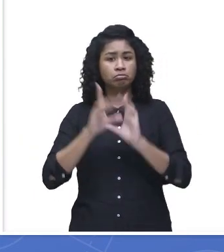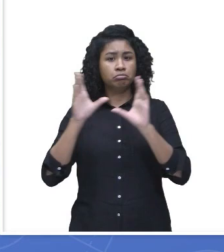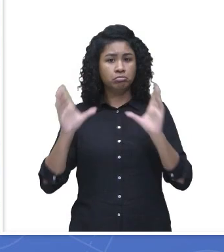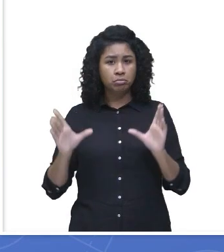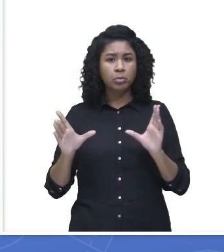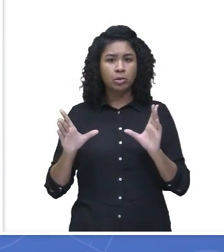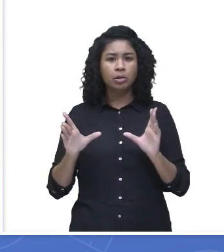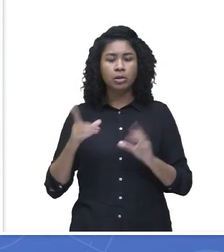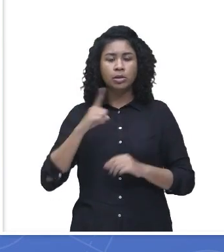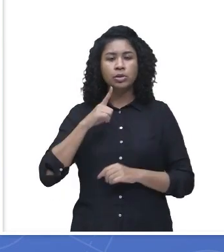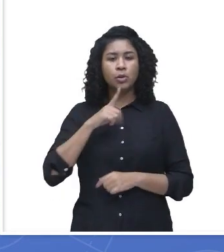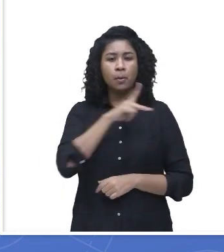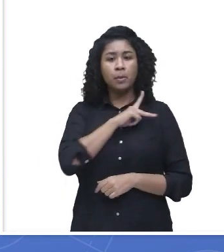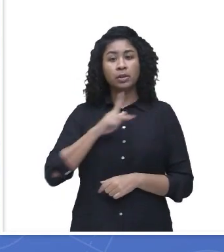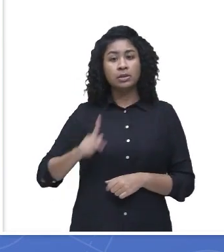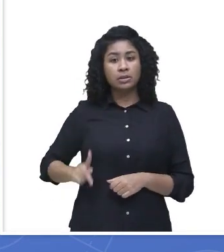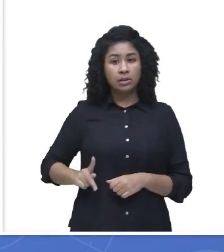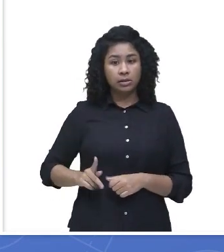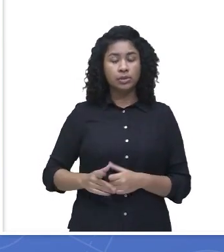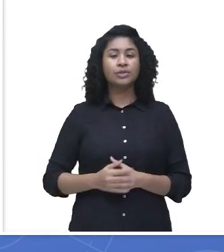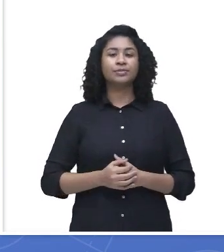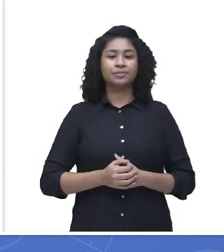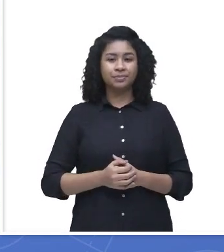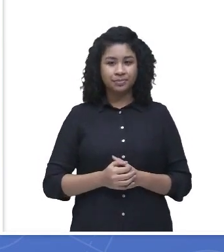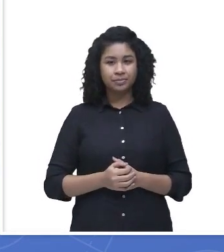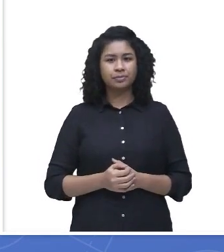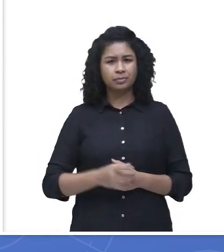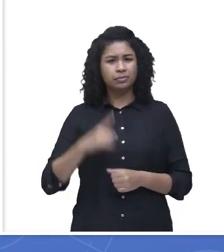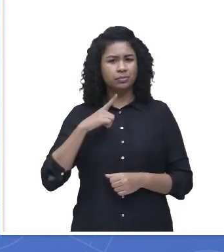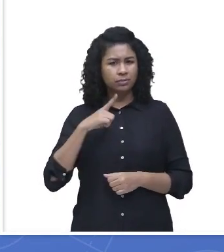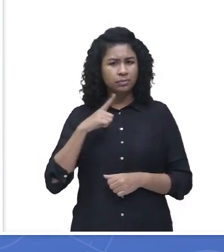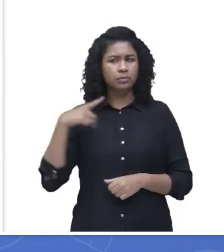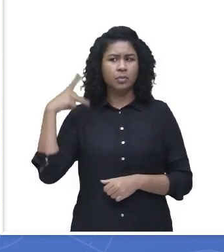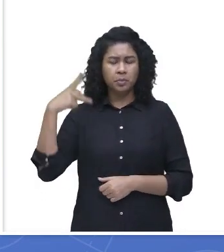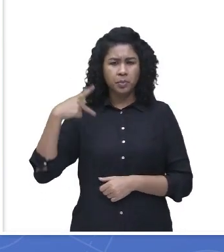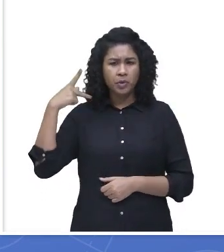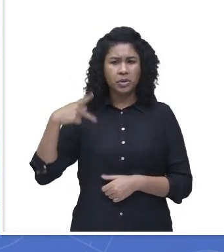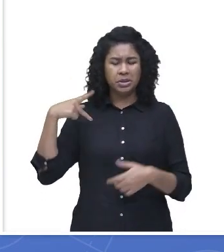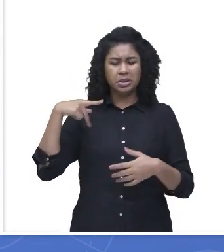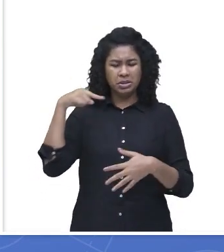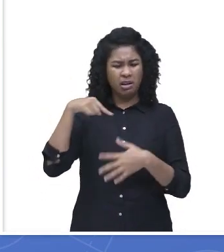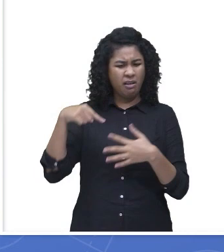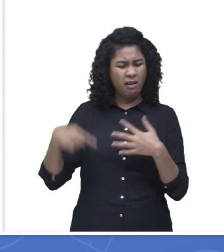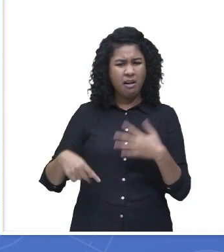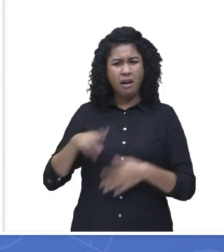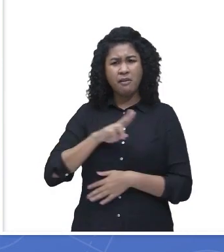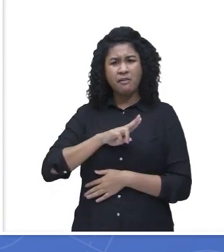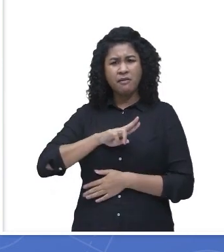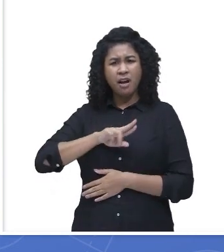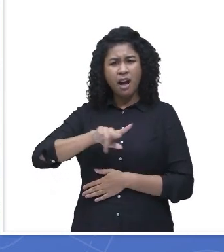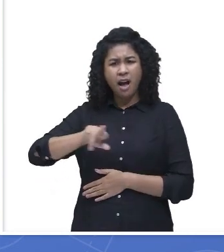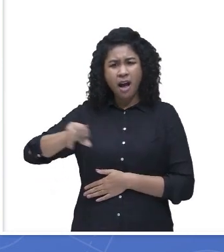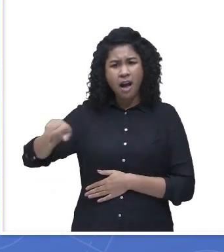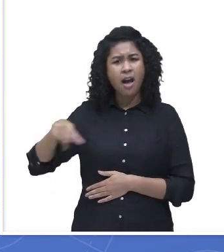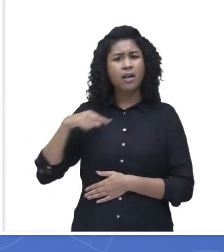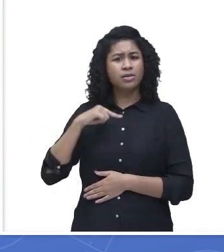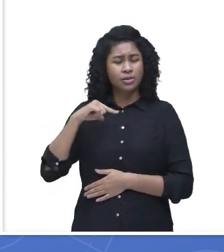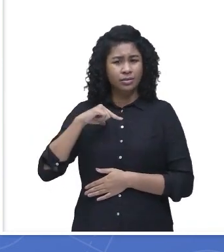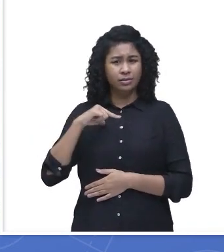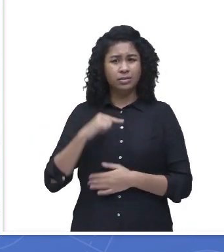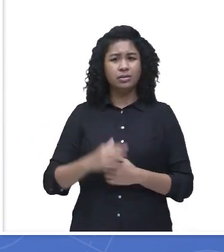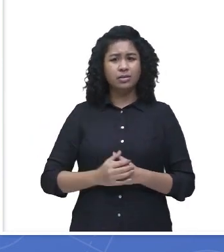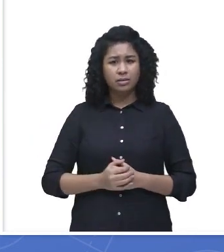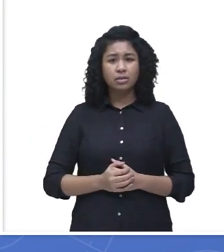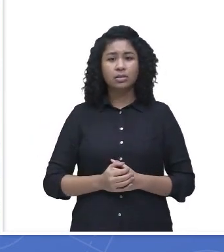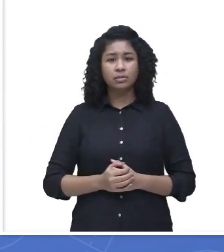presidente. Percebemos que nós vamos ter diversos atores políticos, Nilo Peçanha, Marechal Deodoro e outros que vão